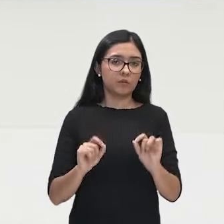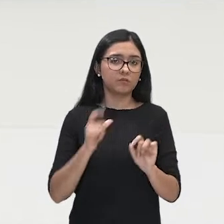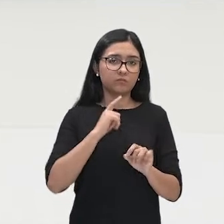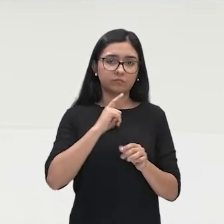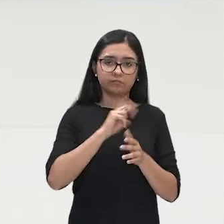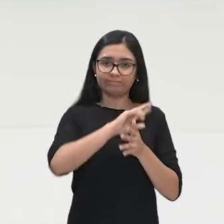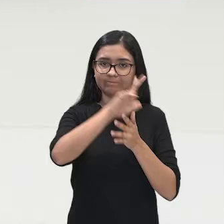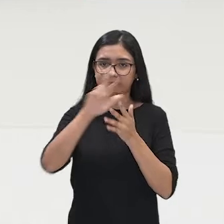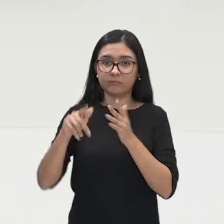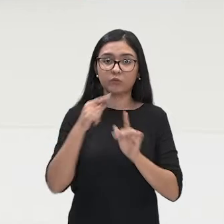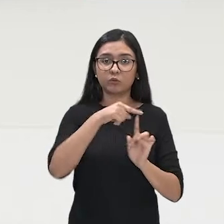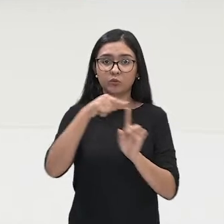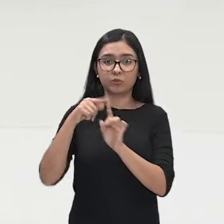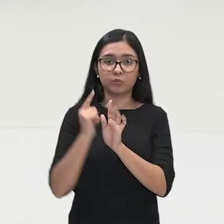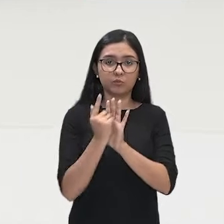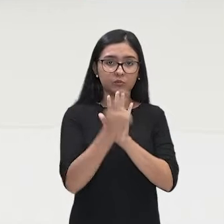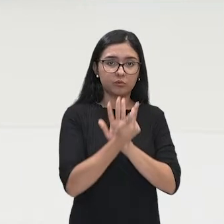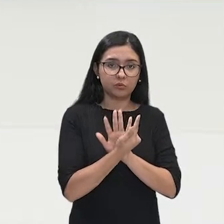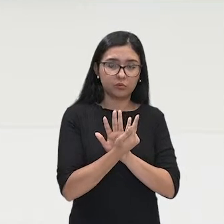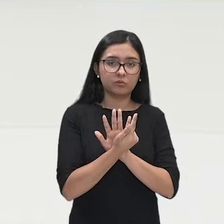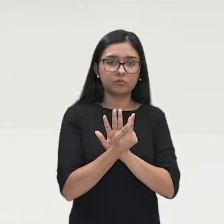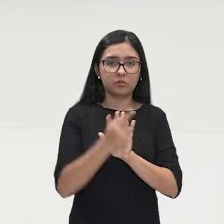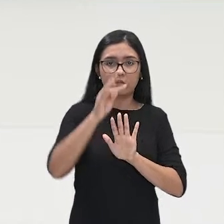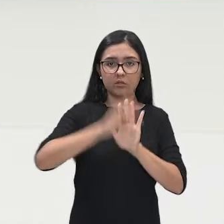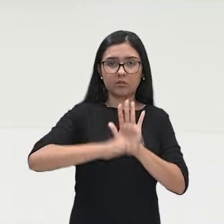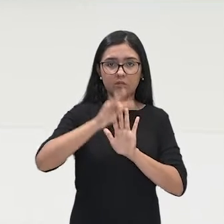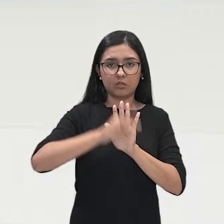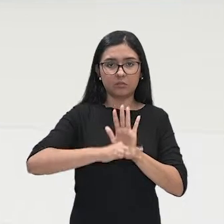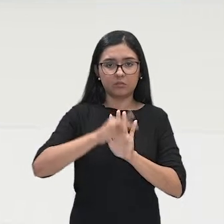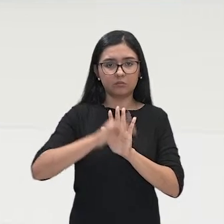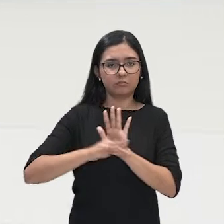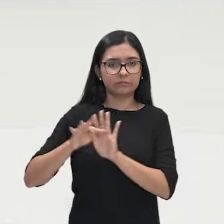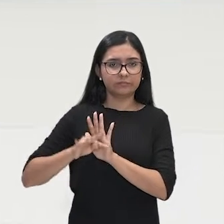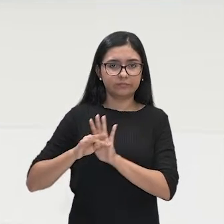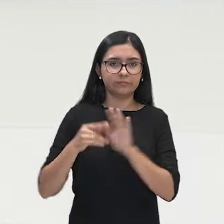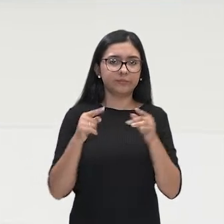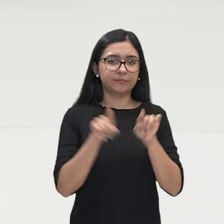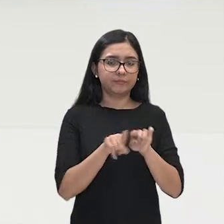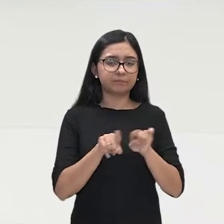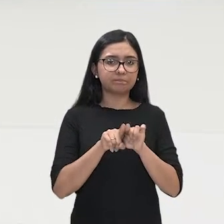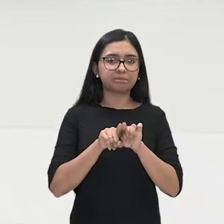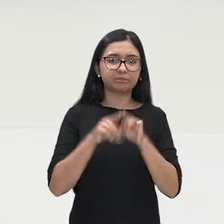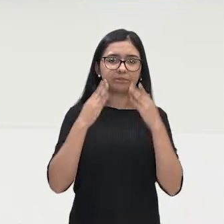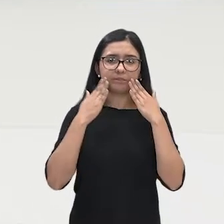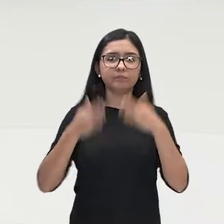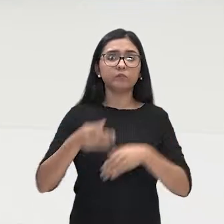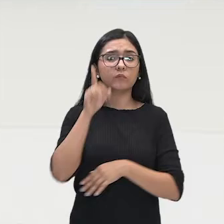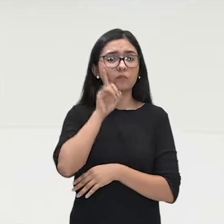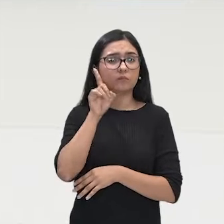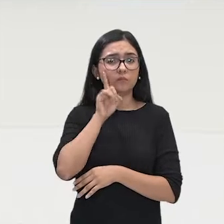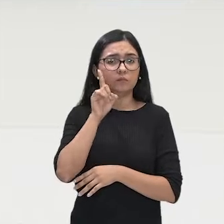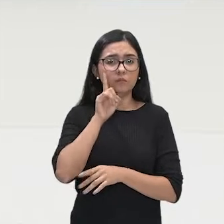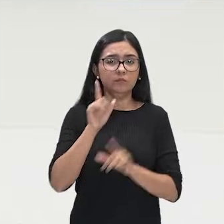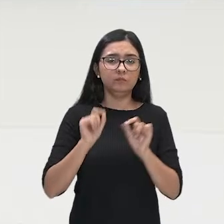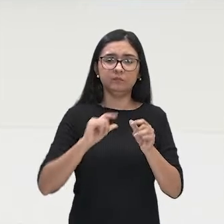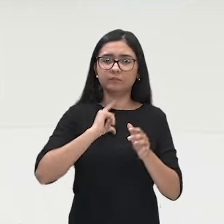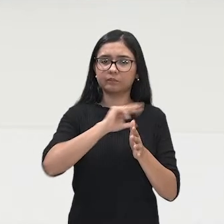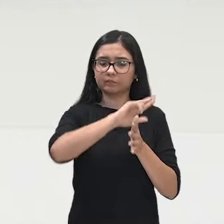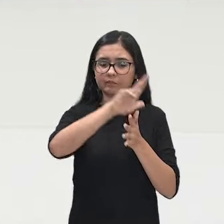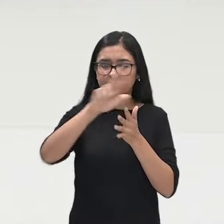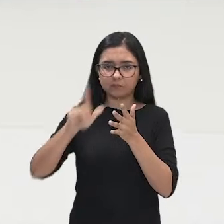diversos gêneros, estamos, né, diretamente no nosso dia a dia lidando com